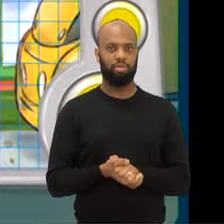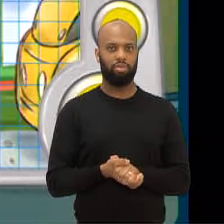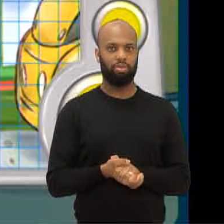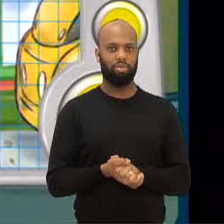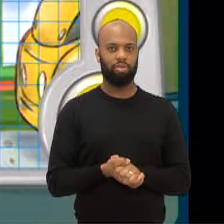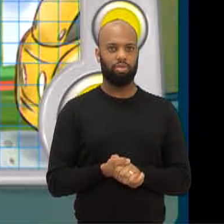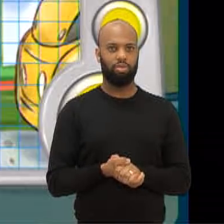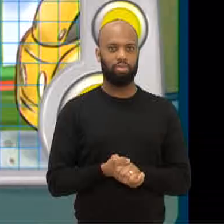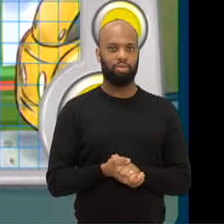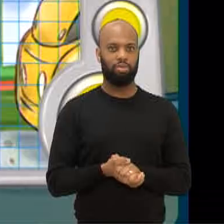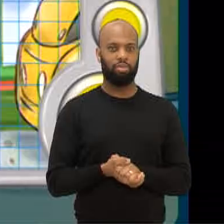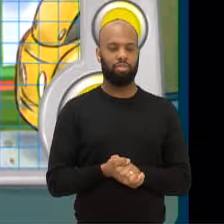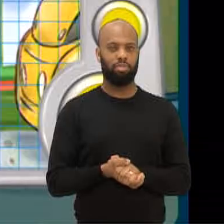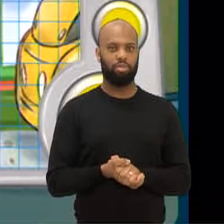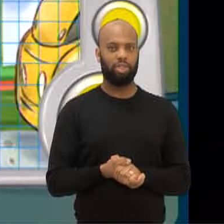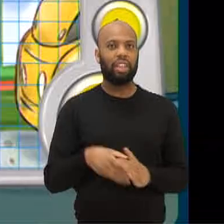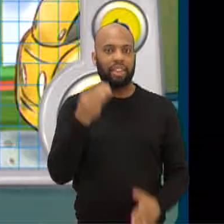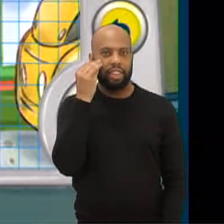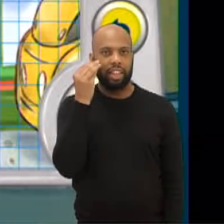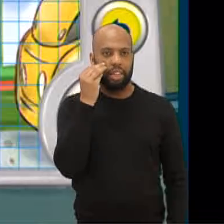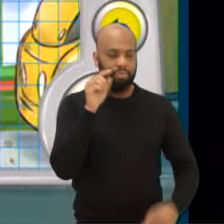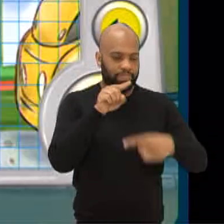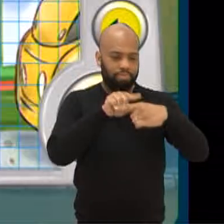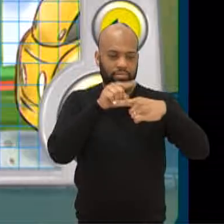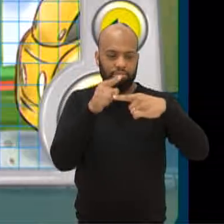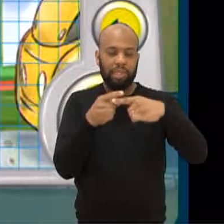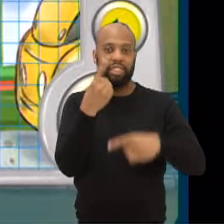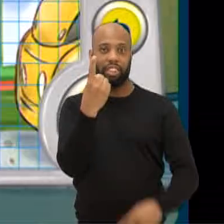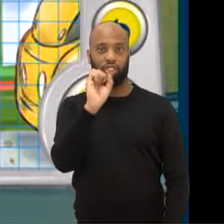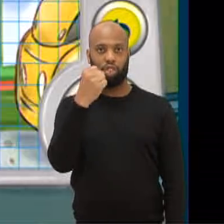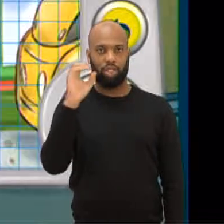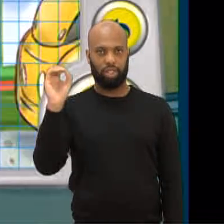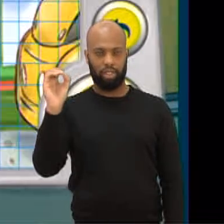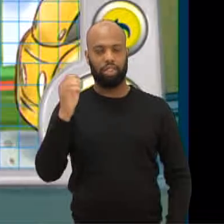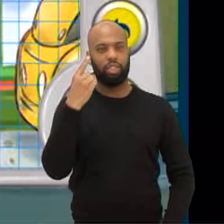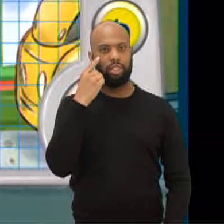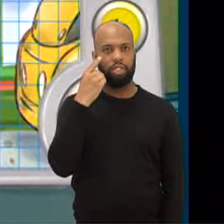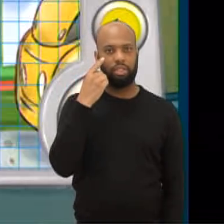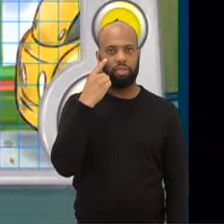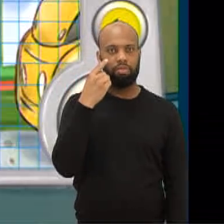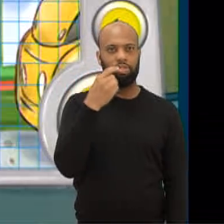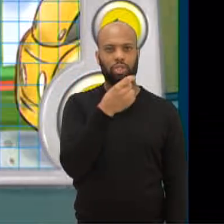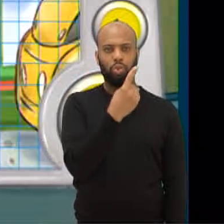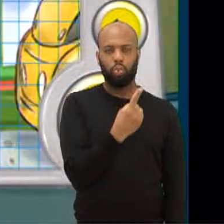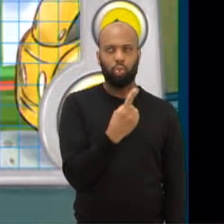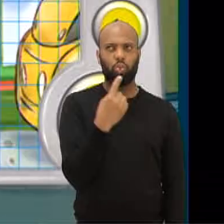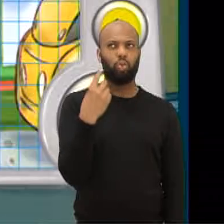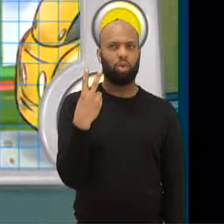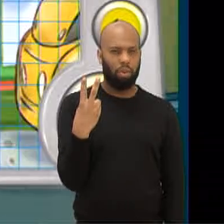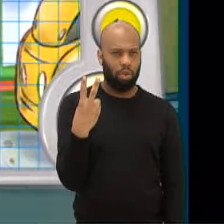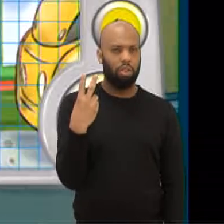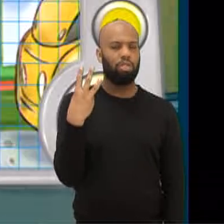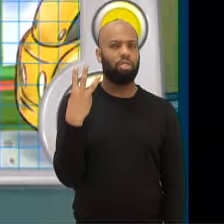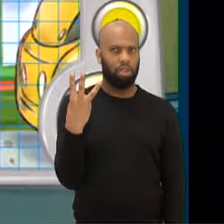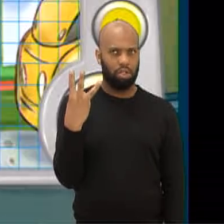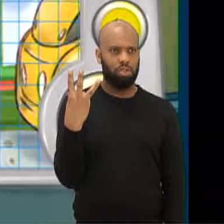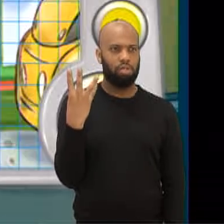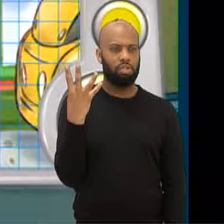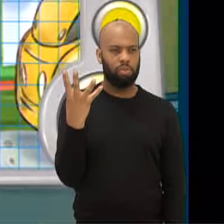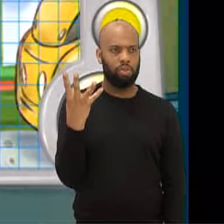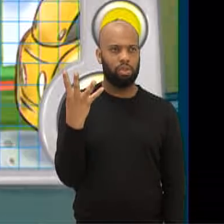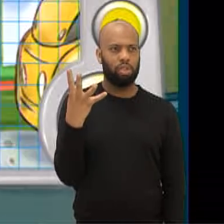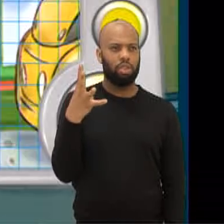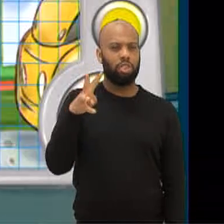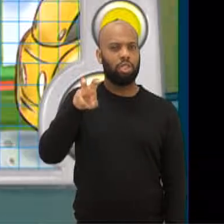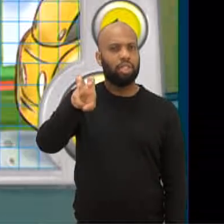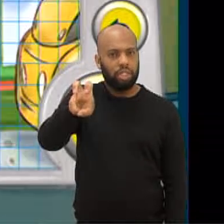Vamos tentar 180 graus e vamos movimentar ela, deixa eu ver quantos pontos, 1, 2, 3,